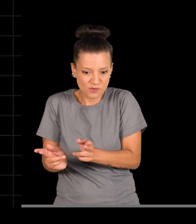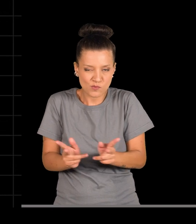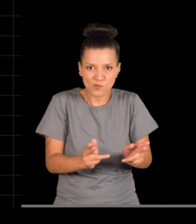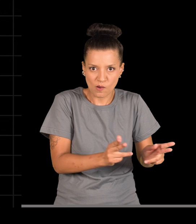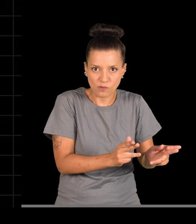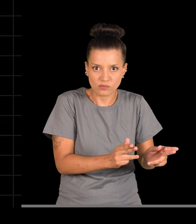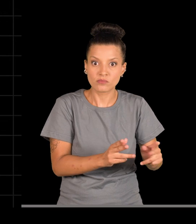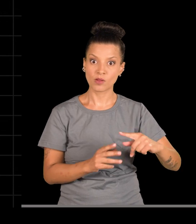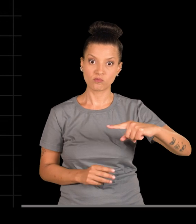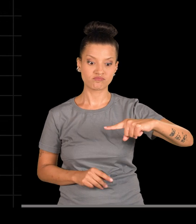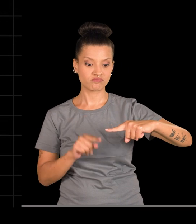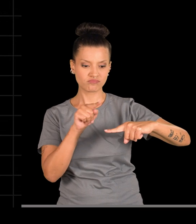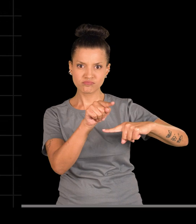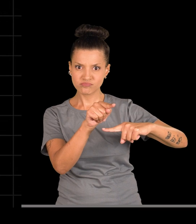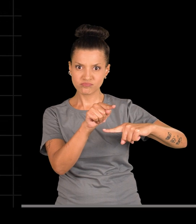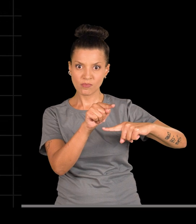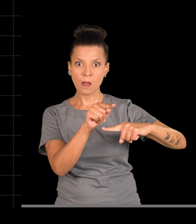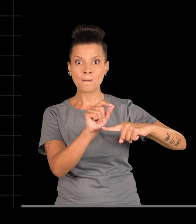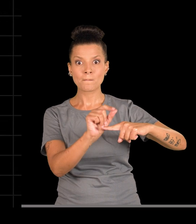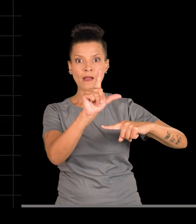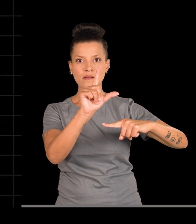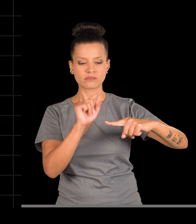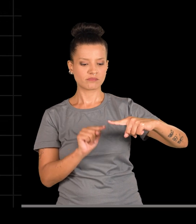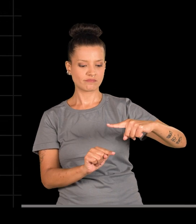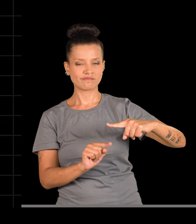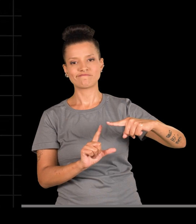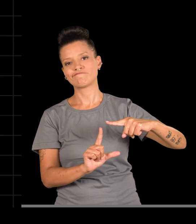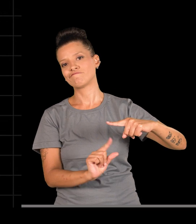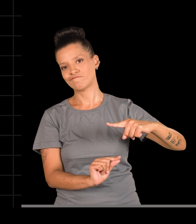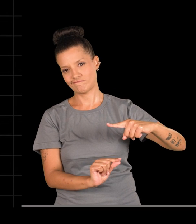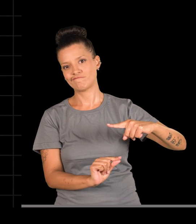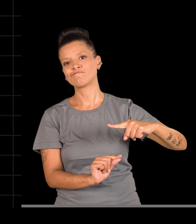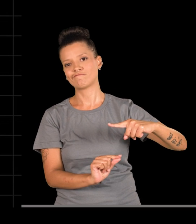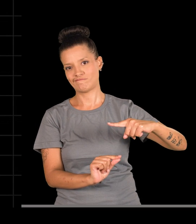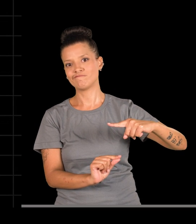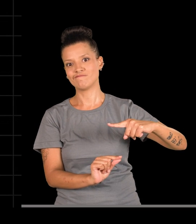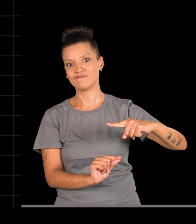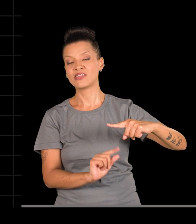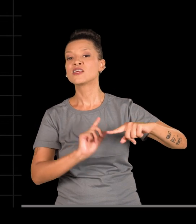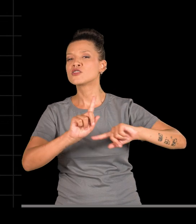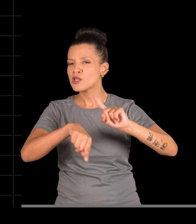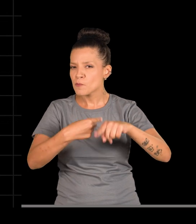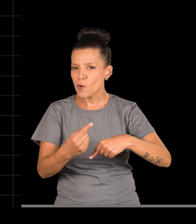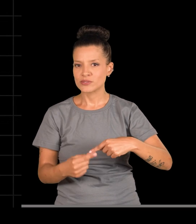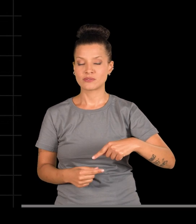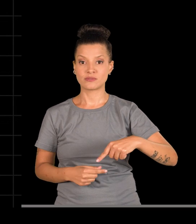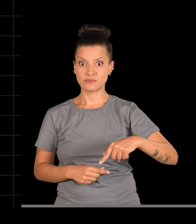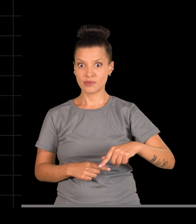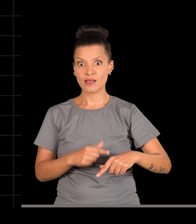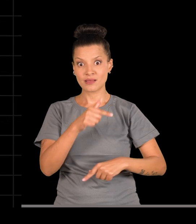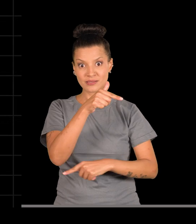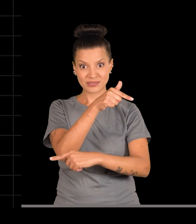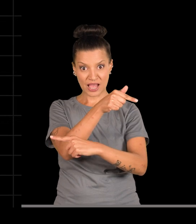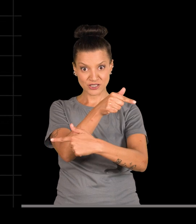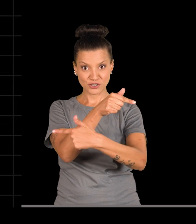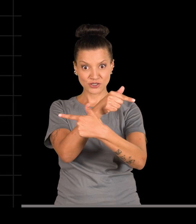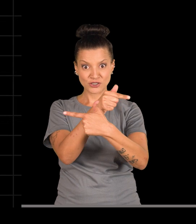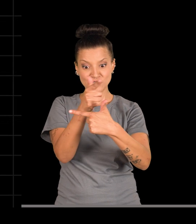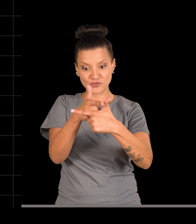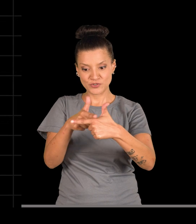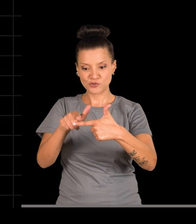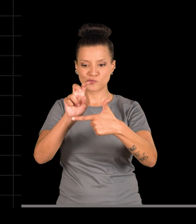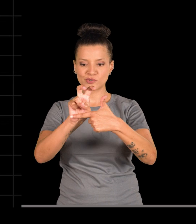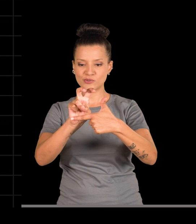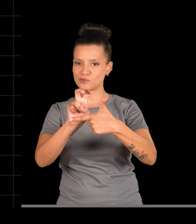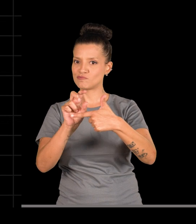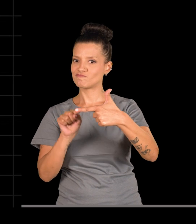o numerador dessa fração vai ser maior que o denominador. Quando eu efetuar a divisão 7 dividido por 5, isso vai dar mais do que 1